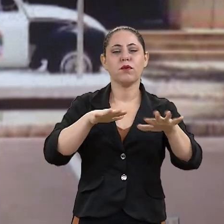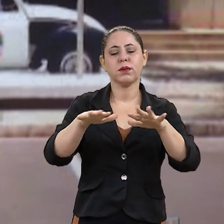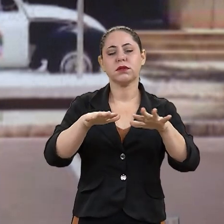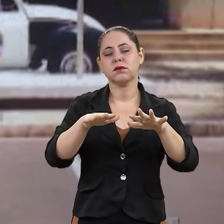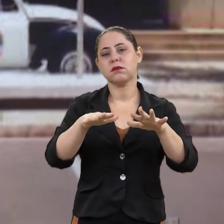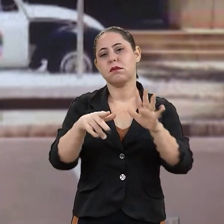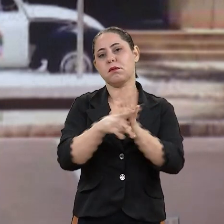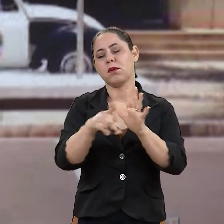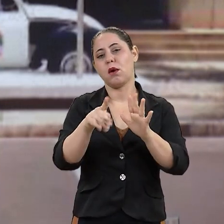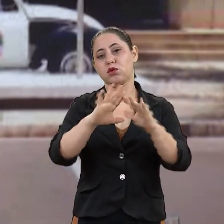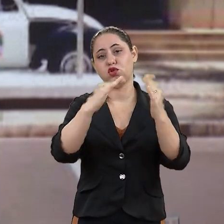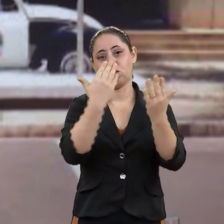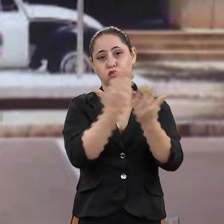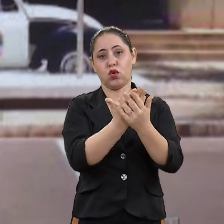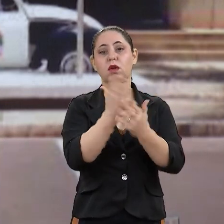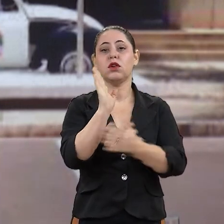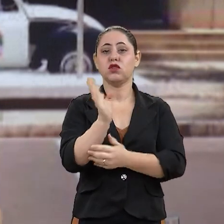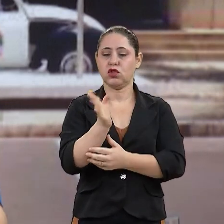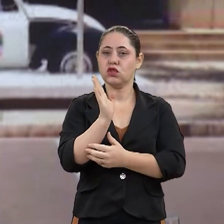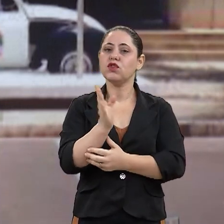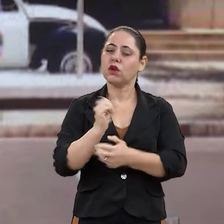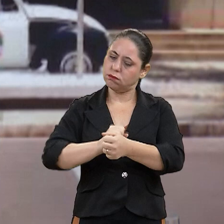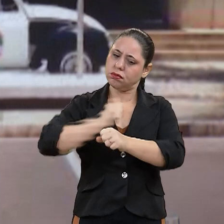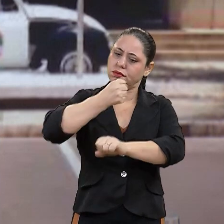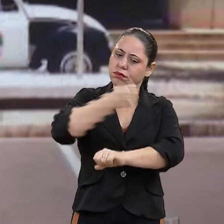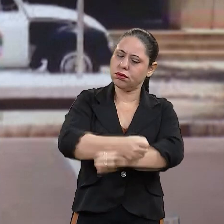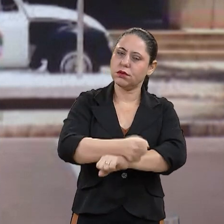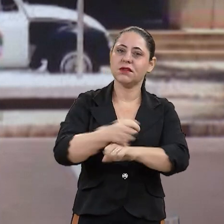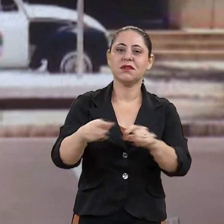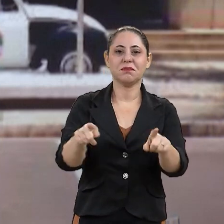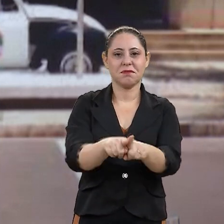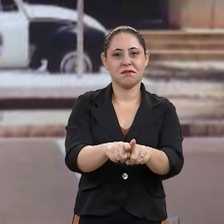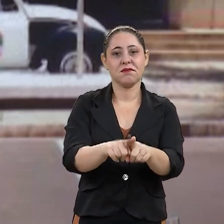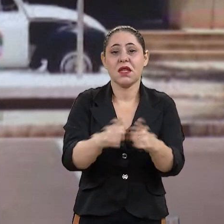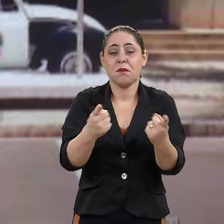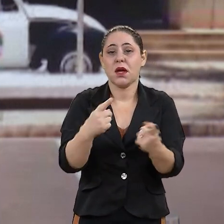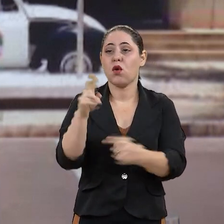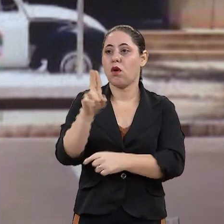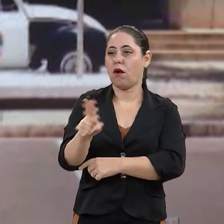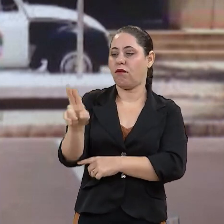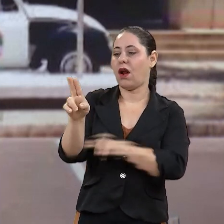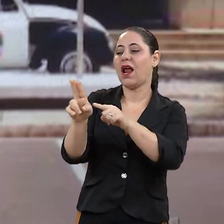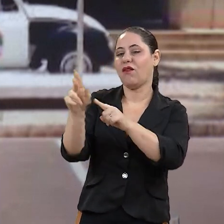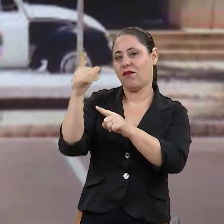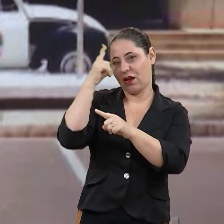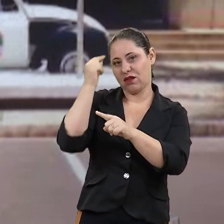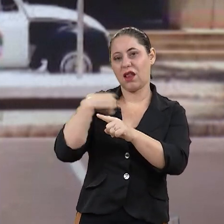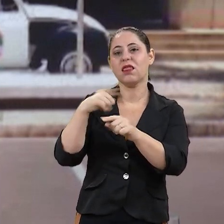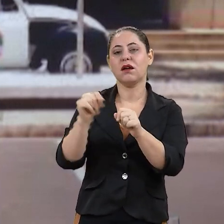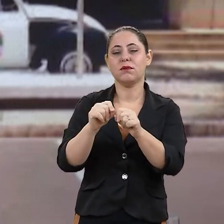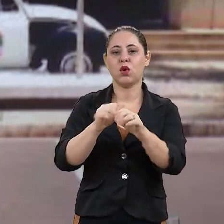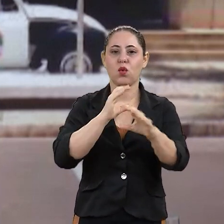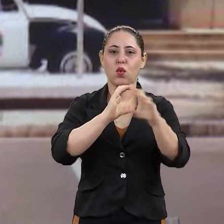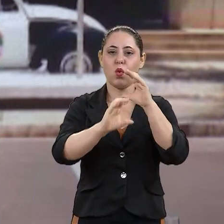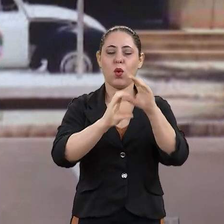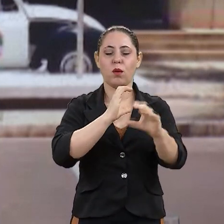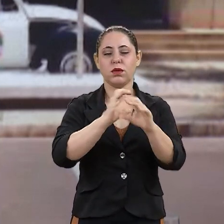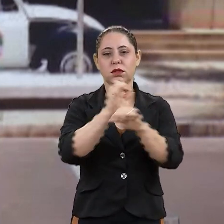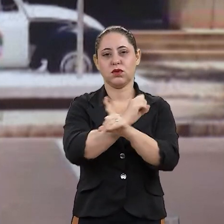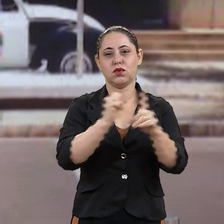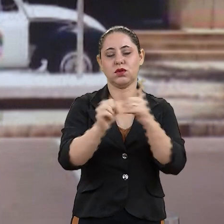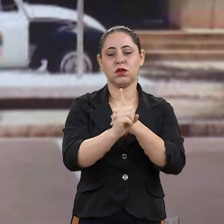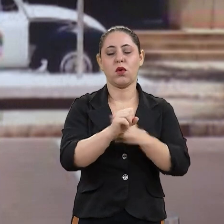estudantil, né? Na escola eu já era toda engajada também nas coisas, mas na universidade principalmente, né? Eu fiz